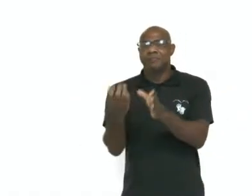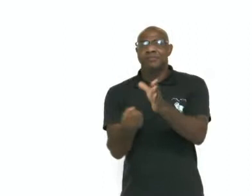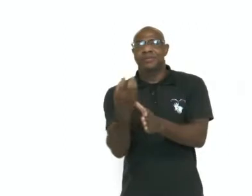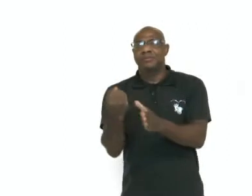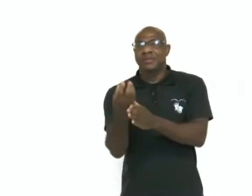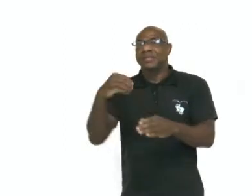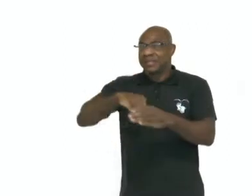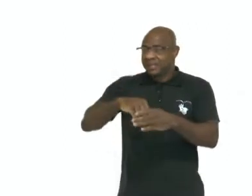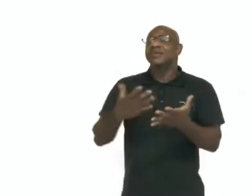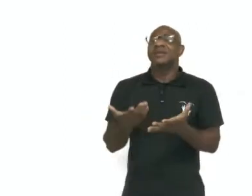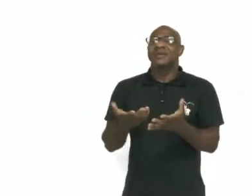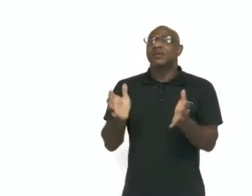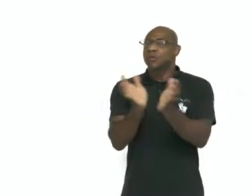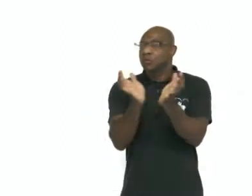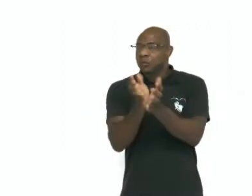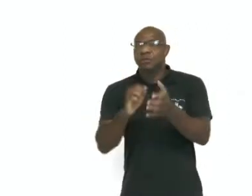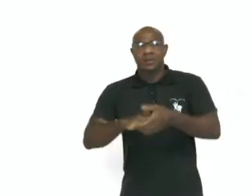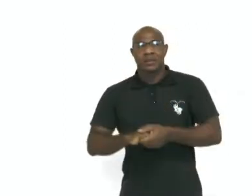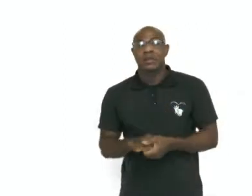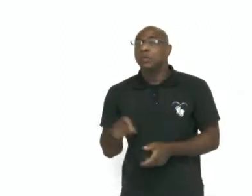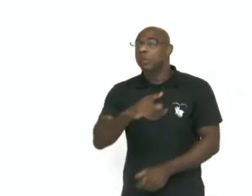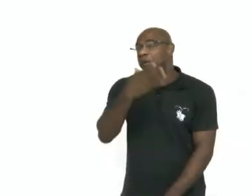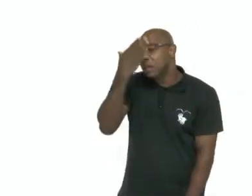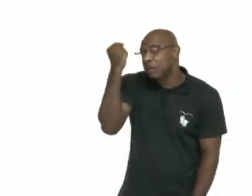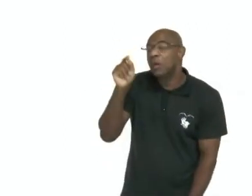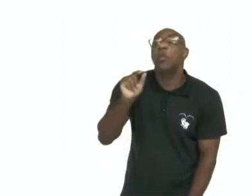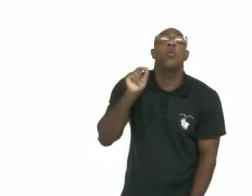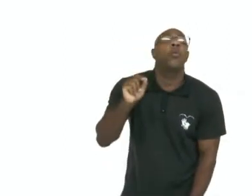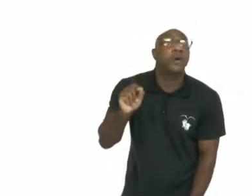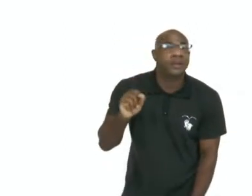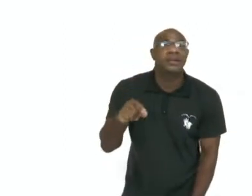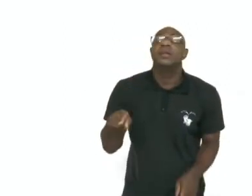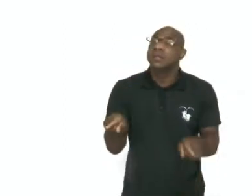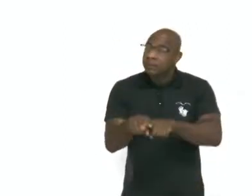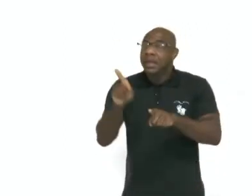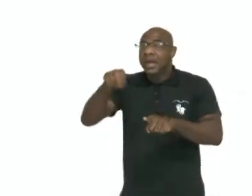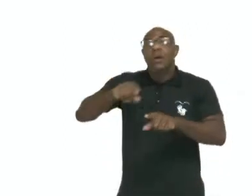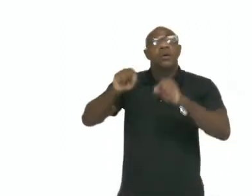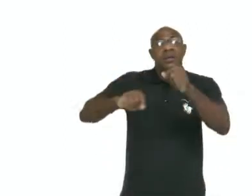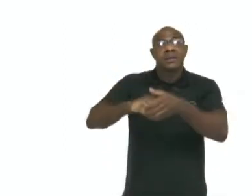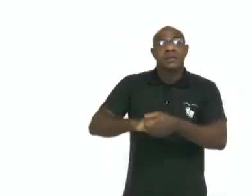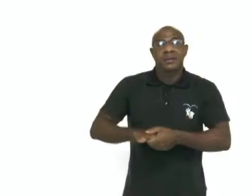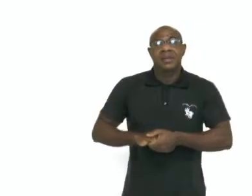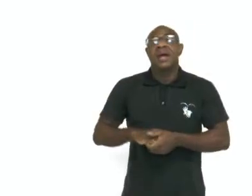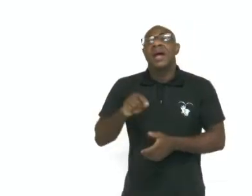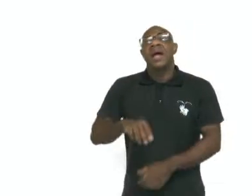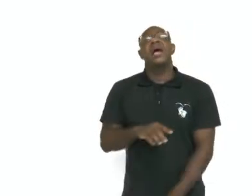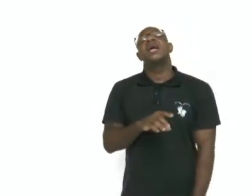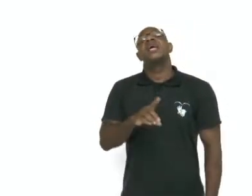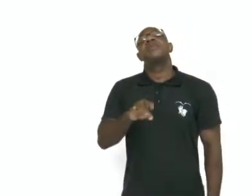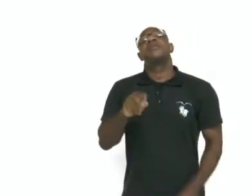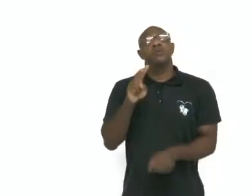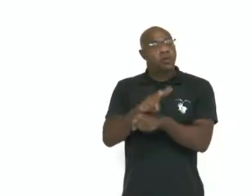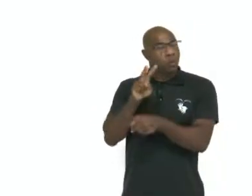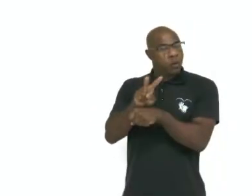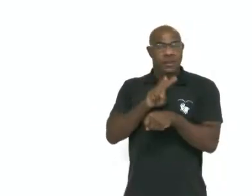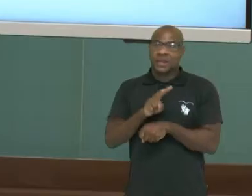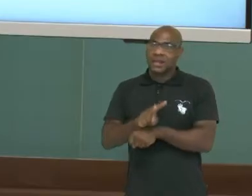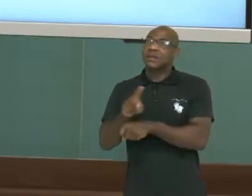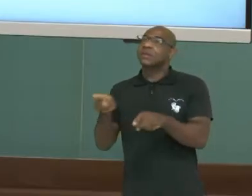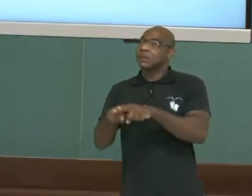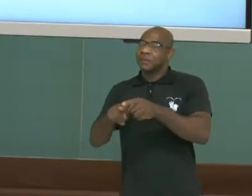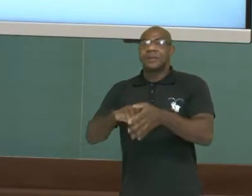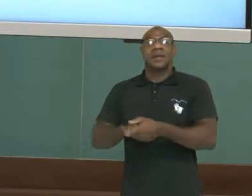cadeia alimentar. Também nós não podemos esquecer que eles são bioindicadores de conservação.